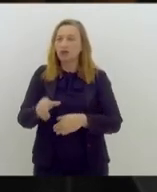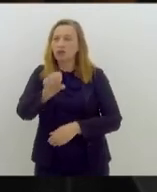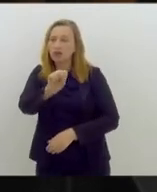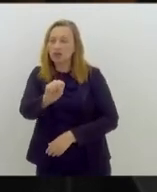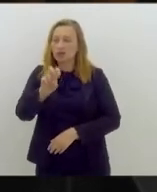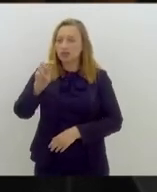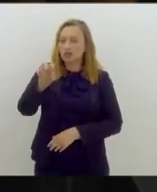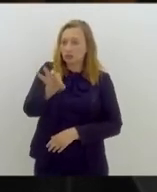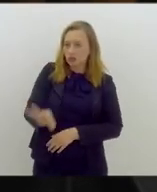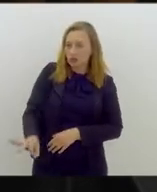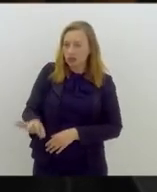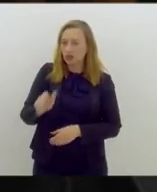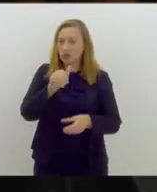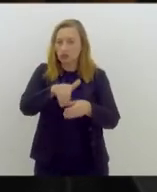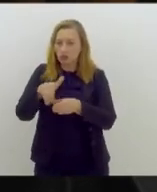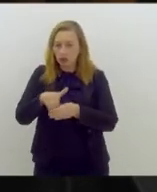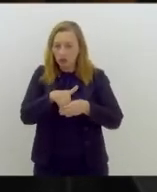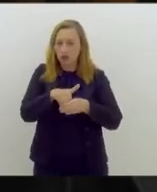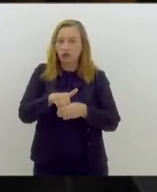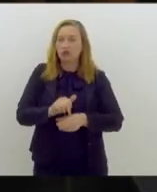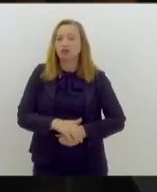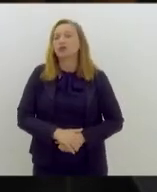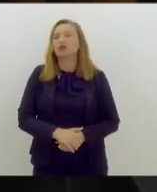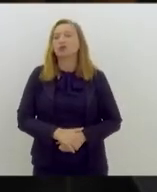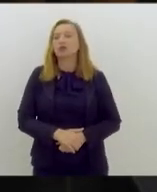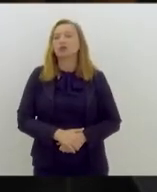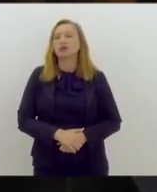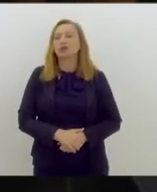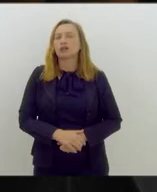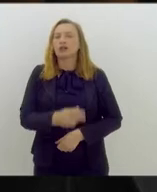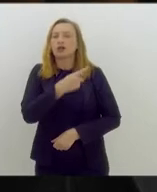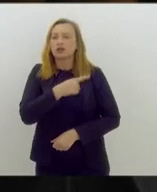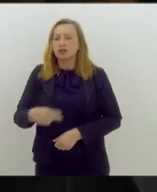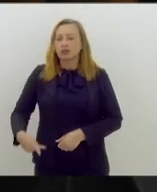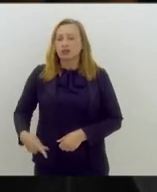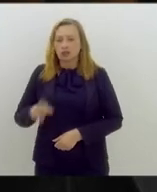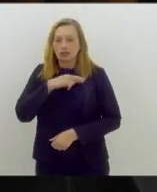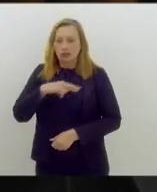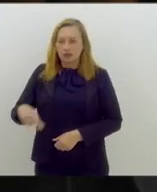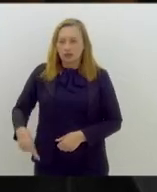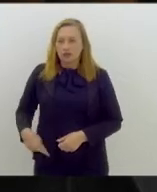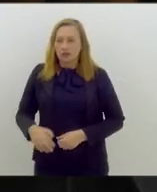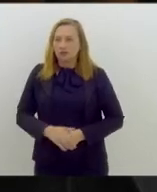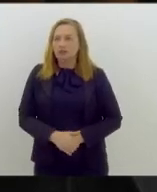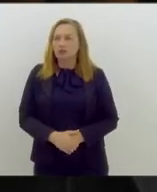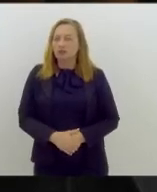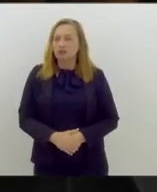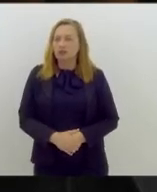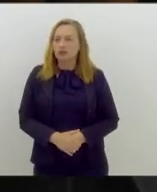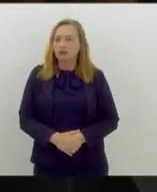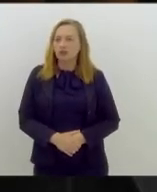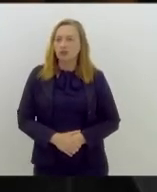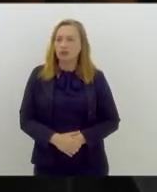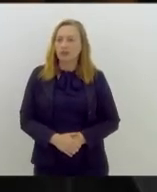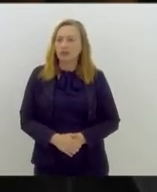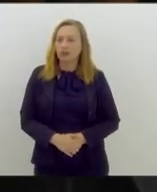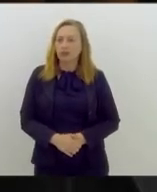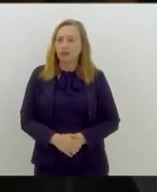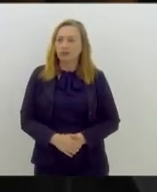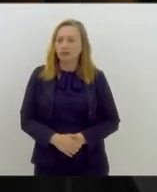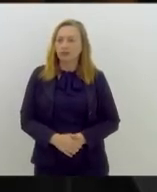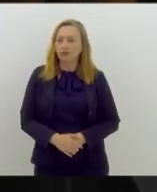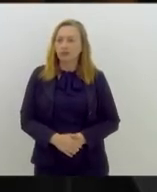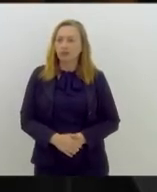85% dos votos à presidência da república por via de consequência não